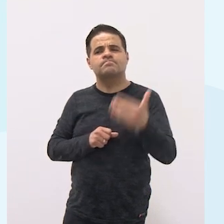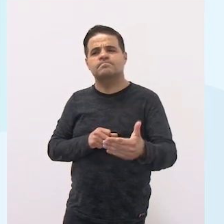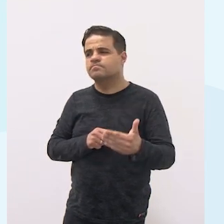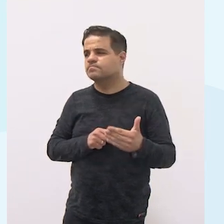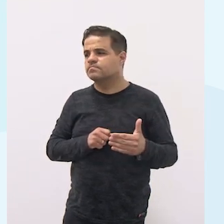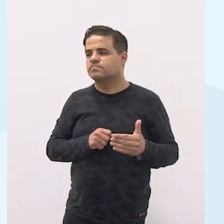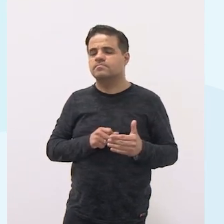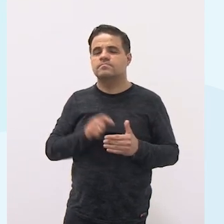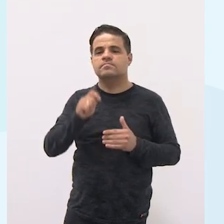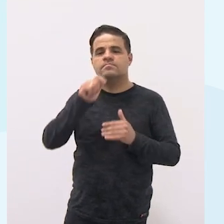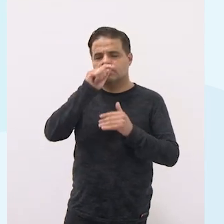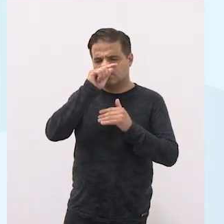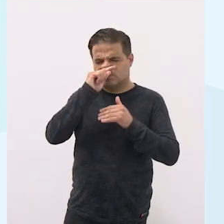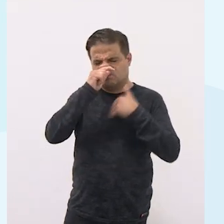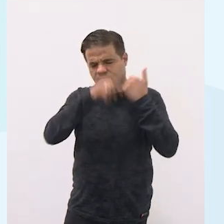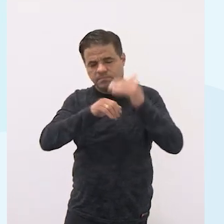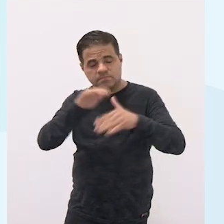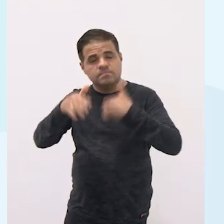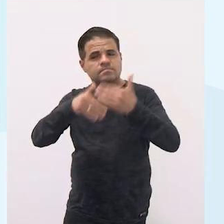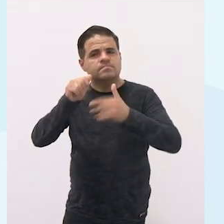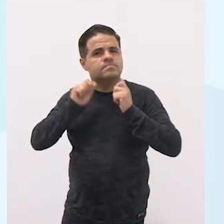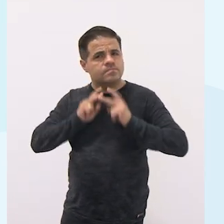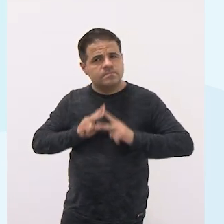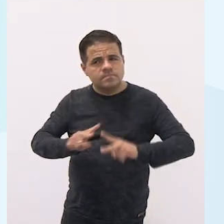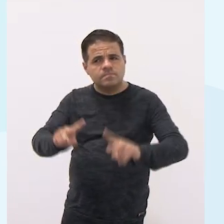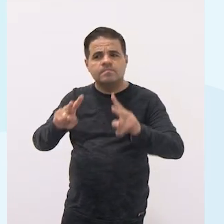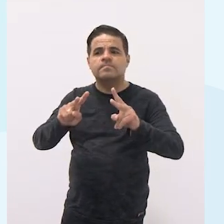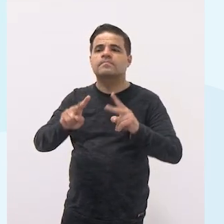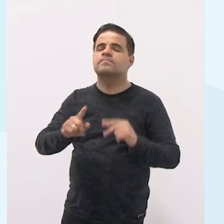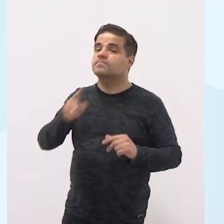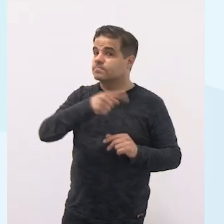ia acabar, isso não ia ser contínuo.